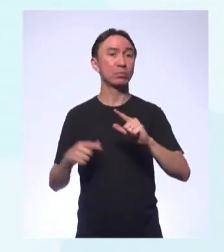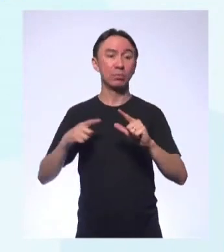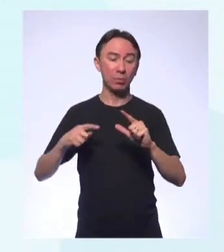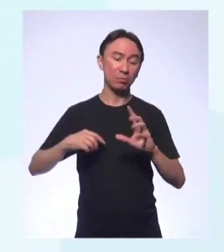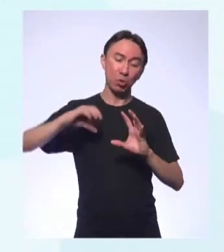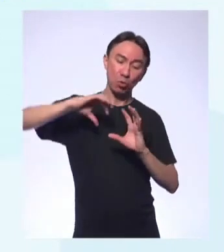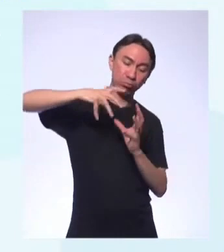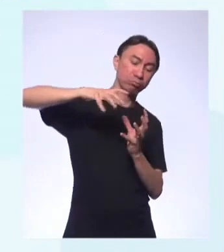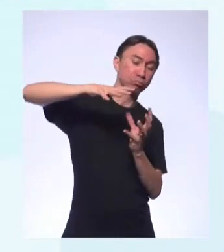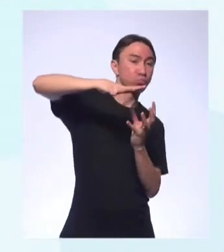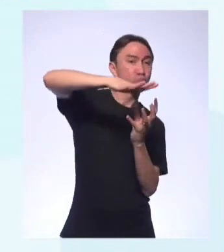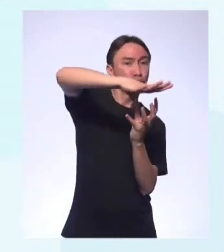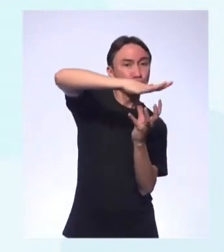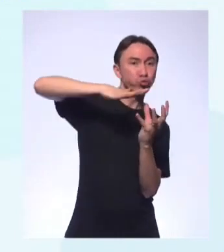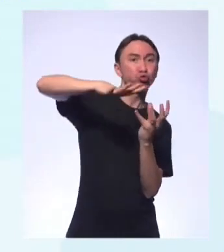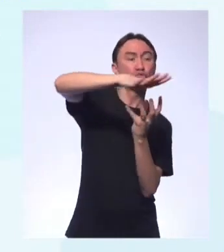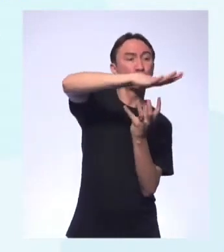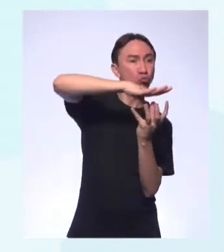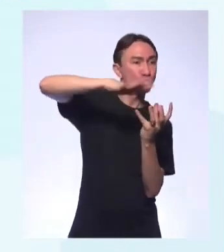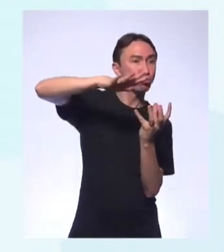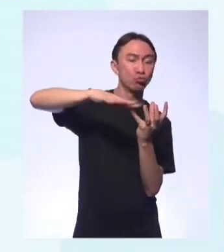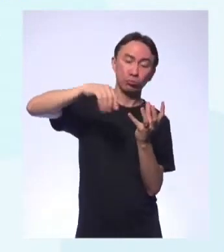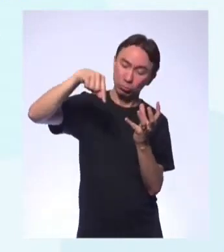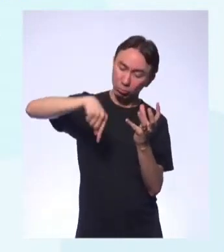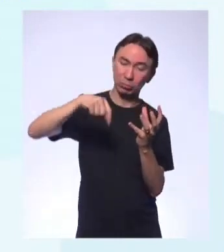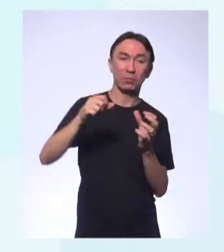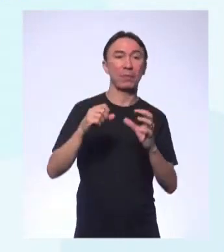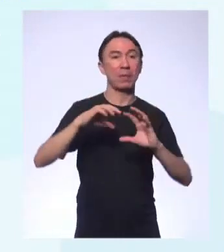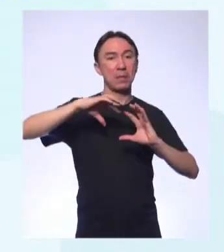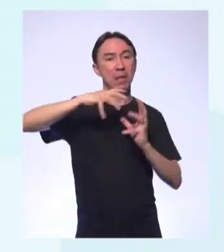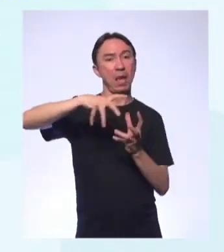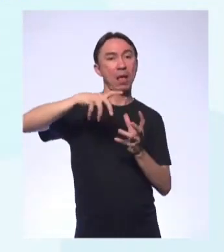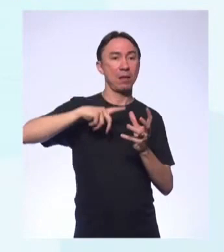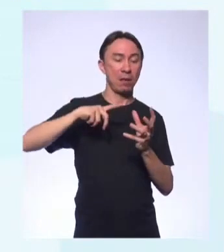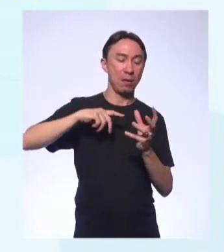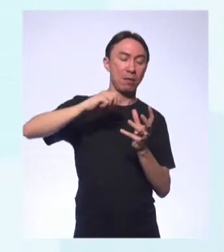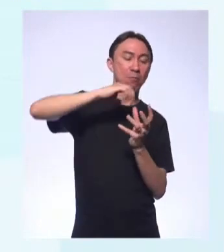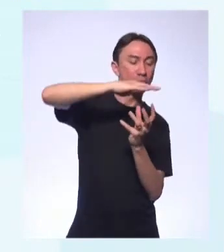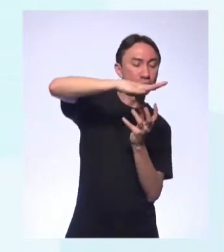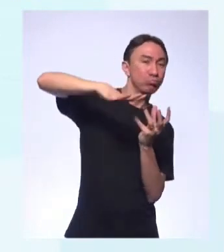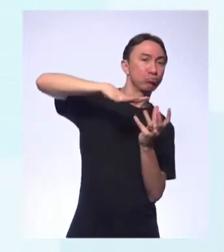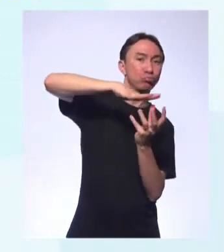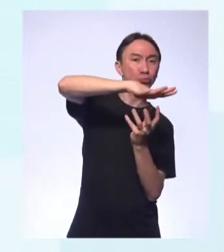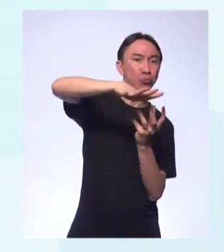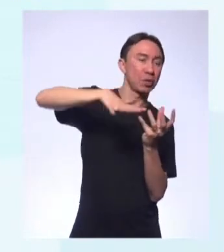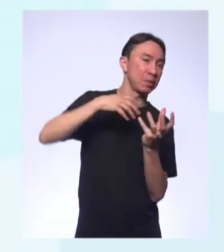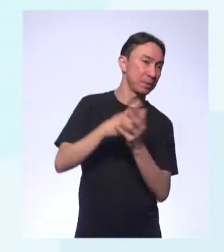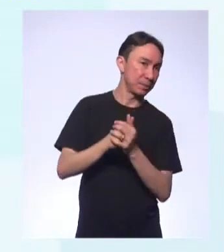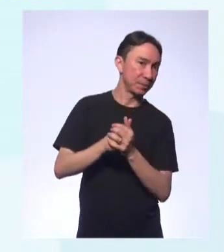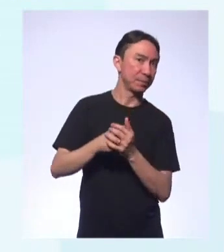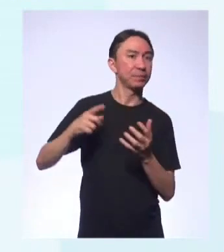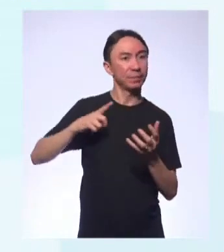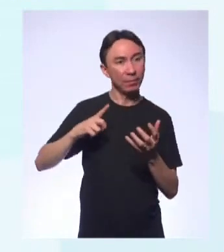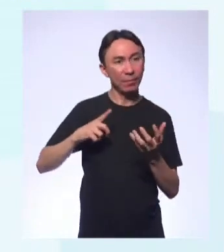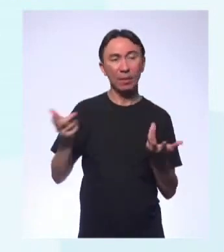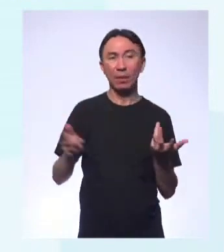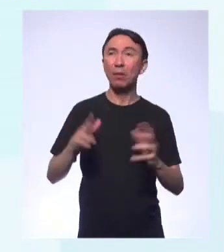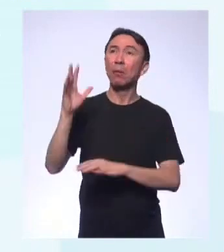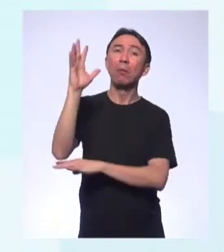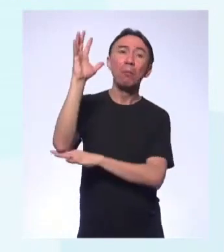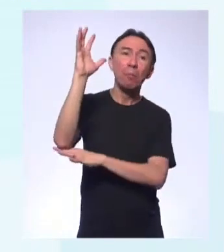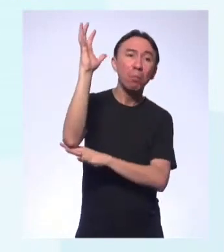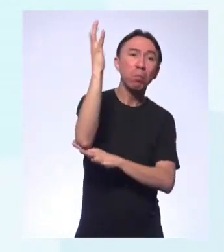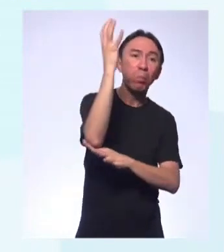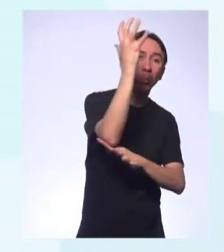ecossistemas que existem na Terra. Então aí nós temos o meio ambiente, ok, na qual